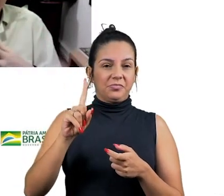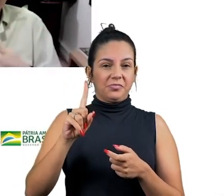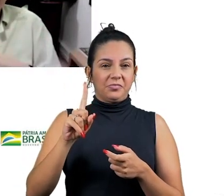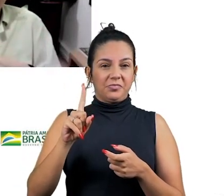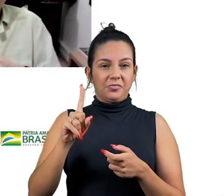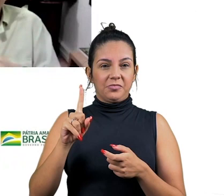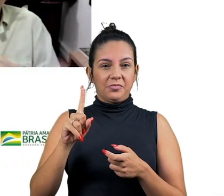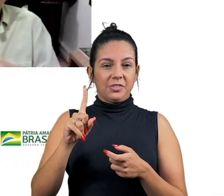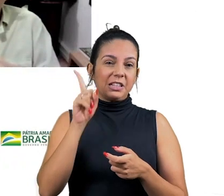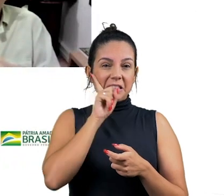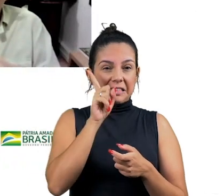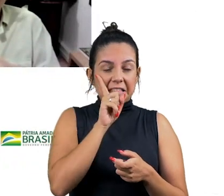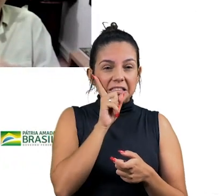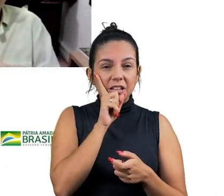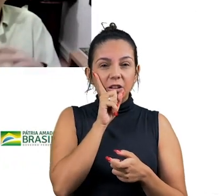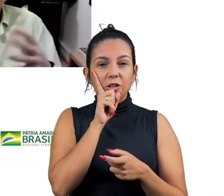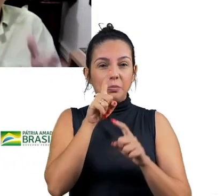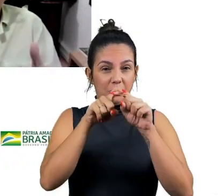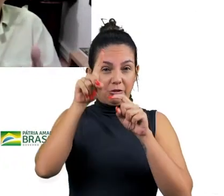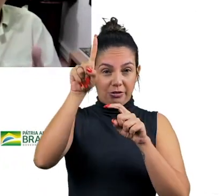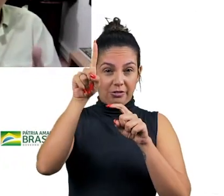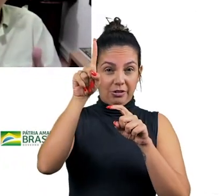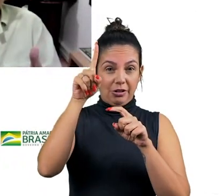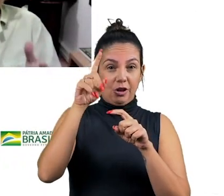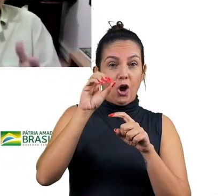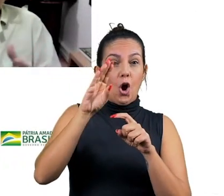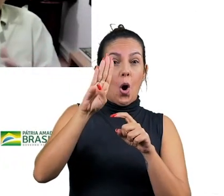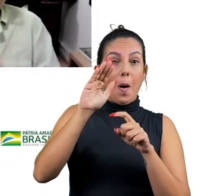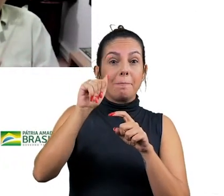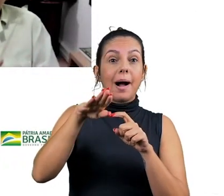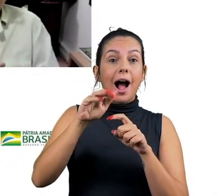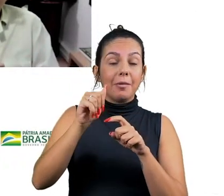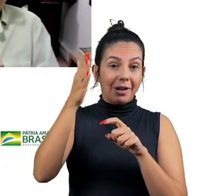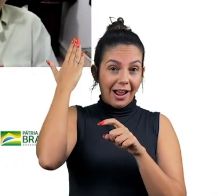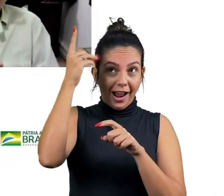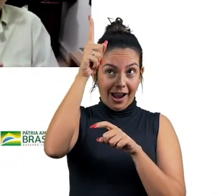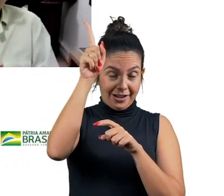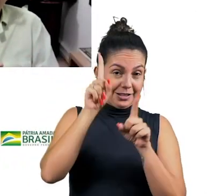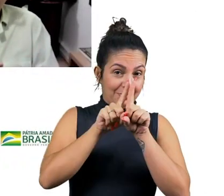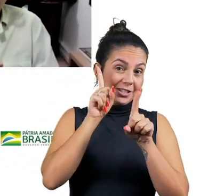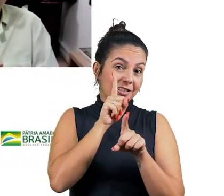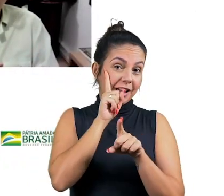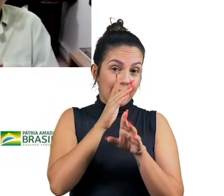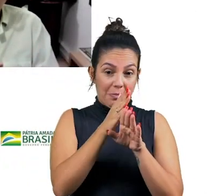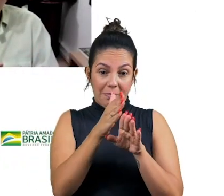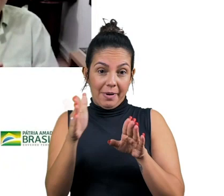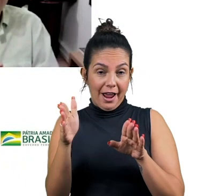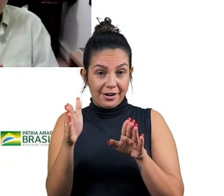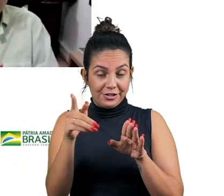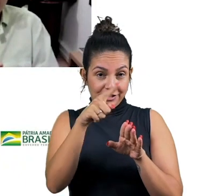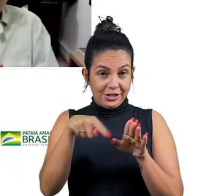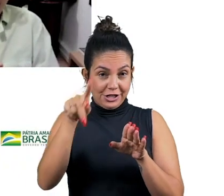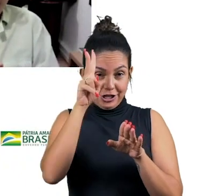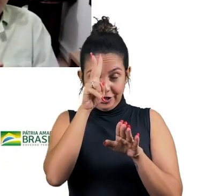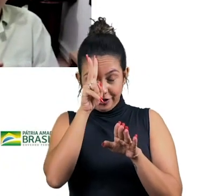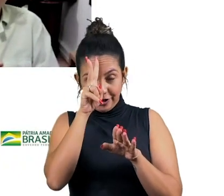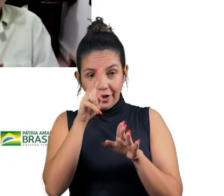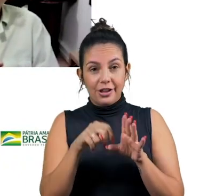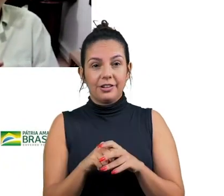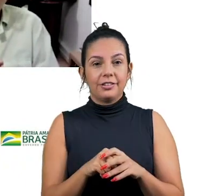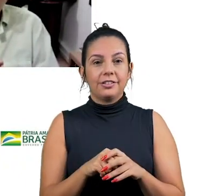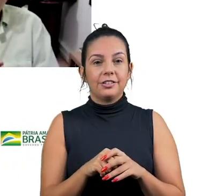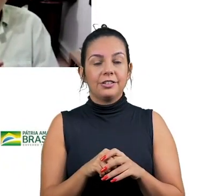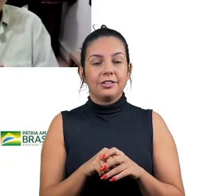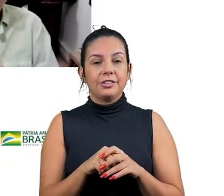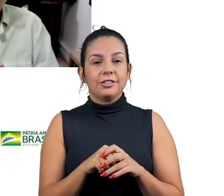da polarização nos Estados Unidos por conta da eleição do Obama, né? Quer dizer, uma parte da história é